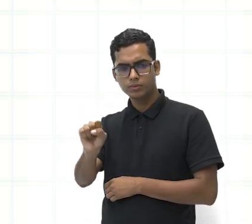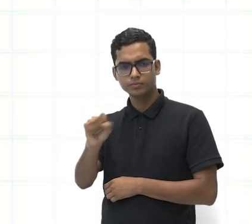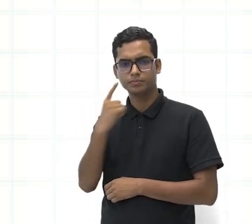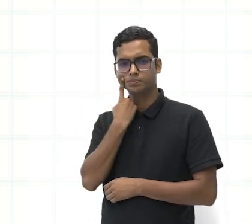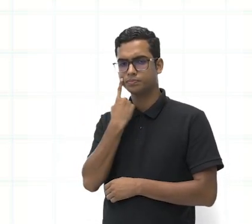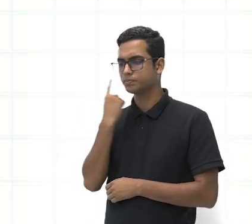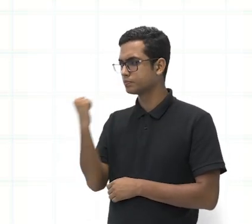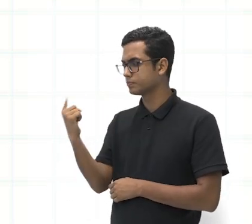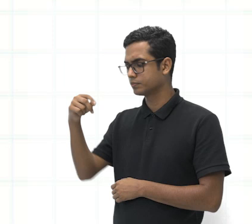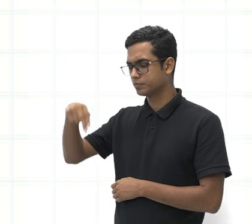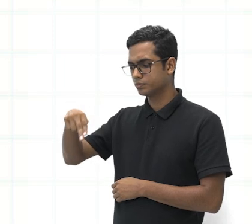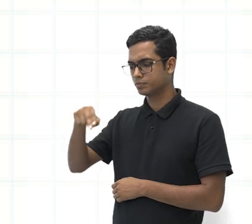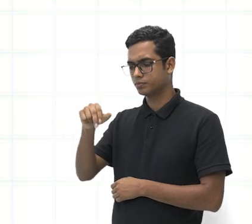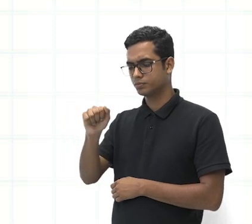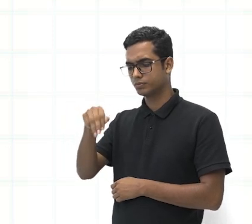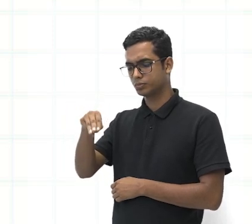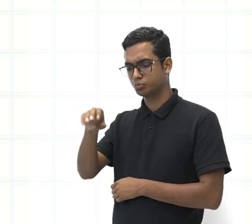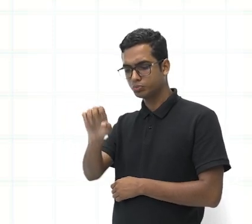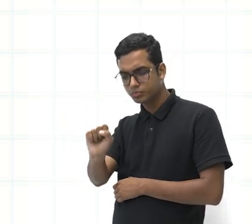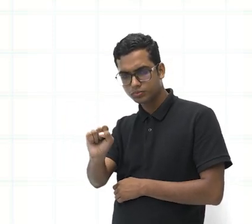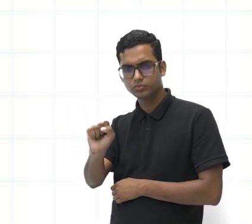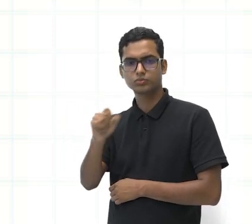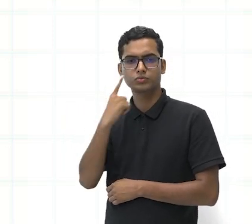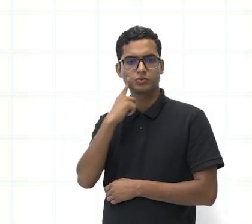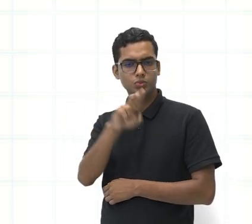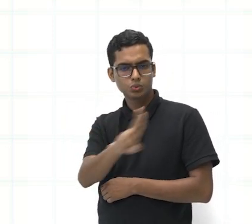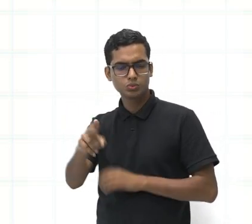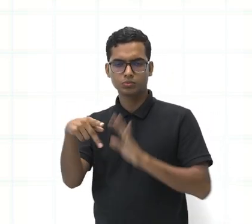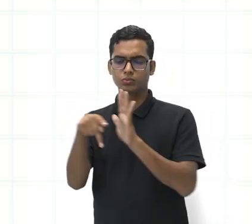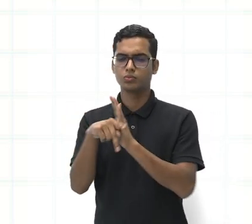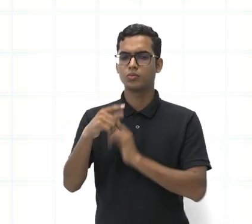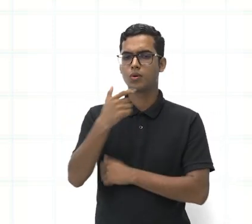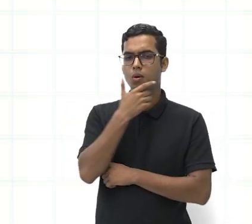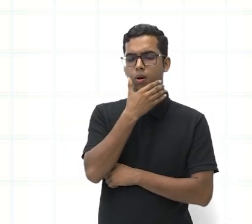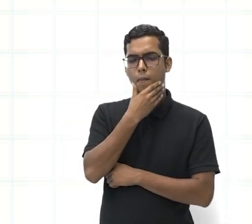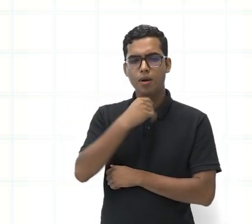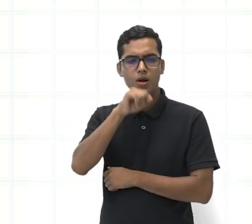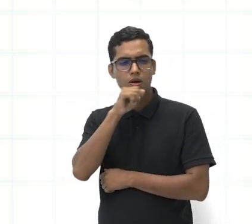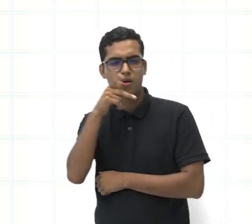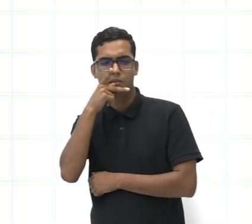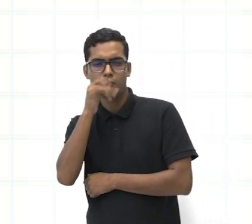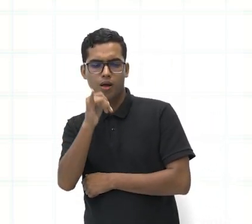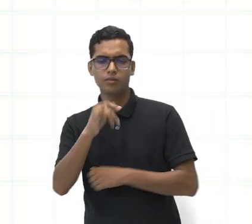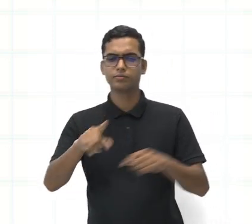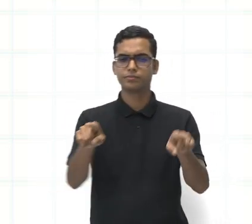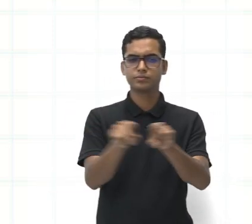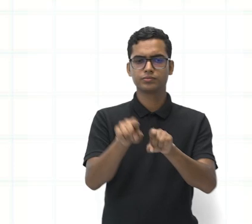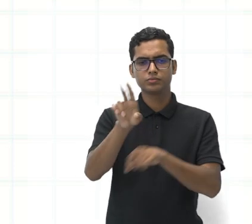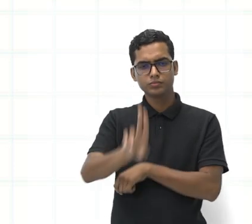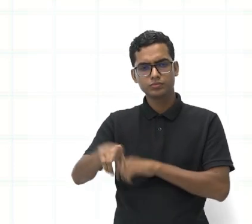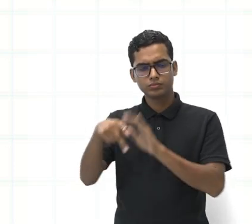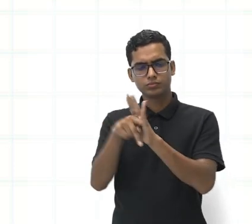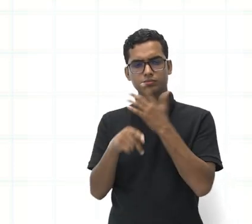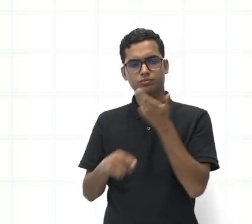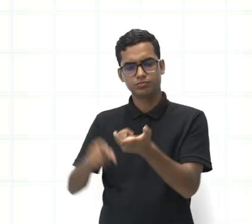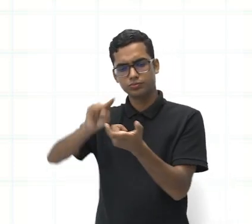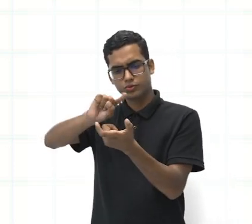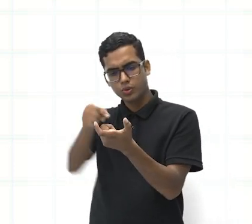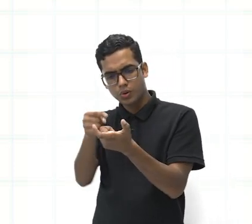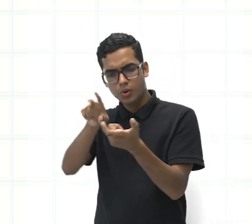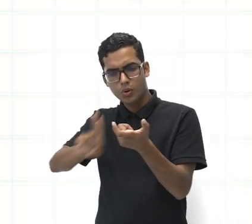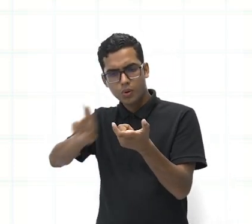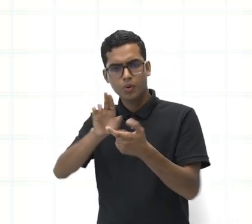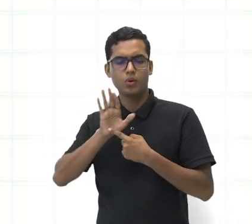ó, então eu tenho o apóstrofo, tá? Sendo utilizado